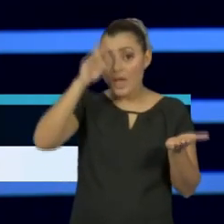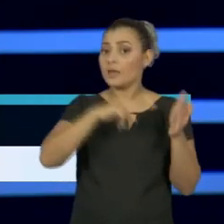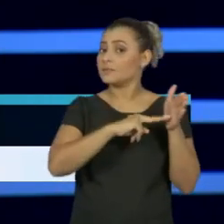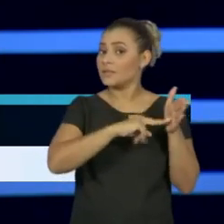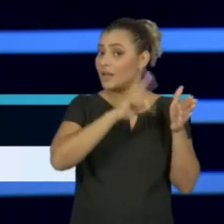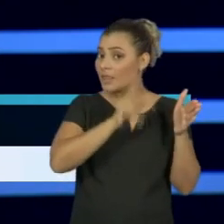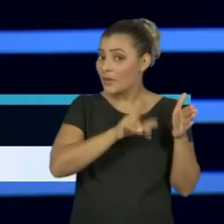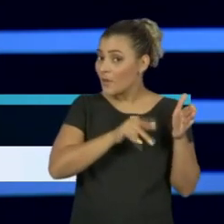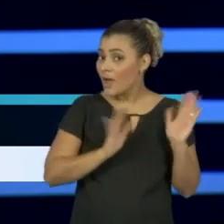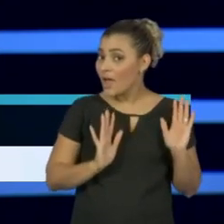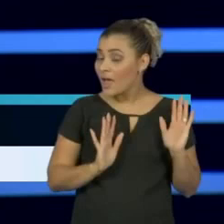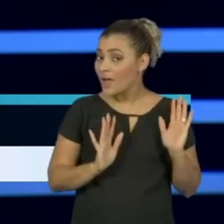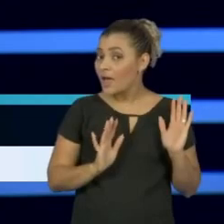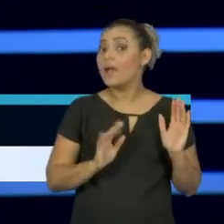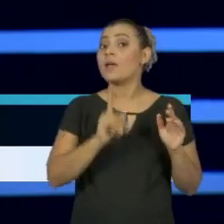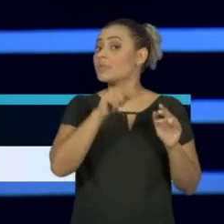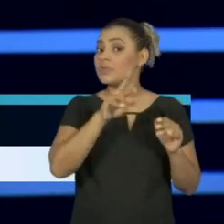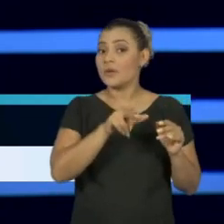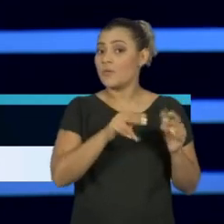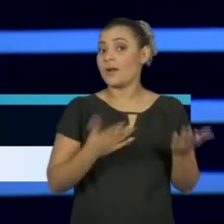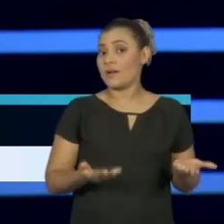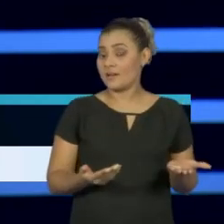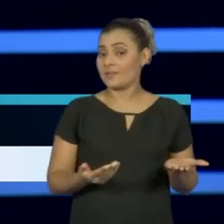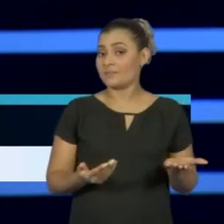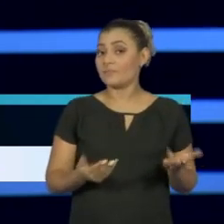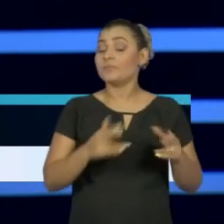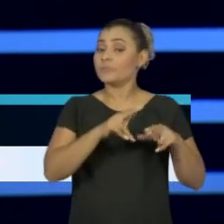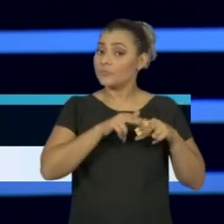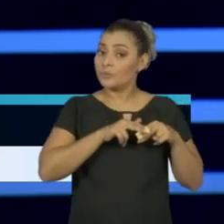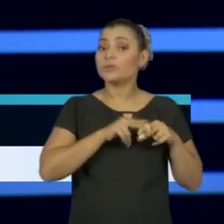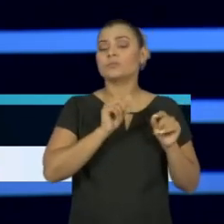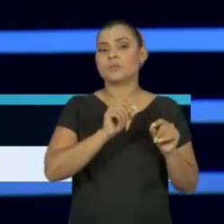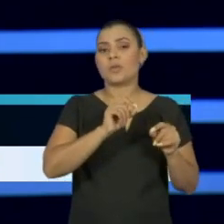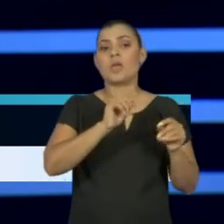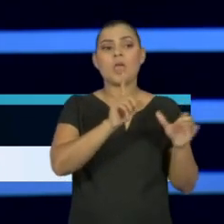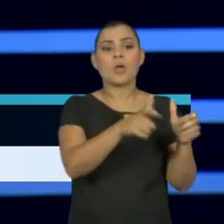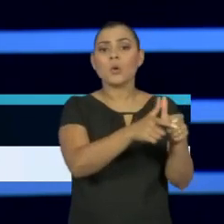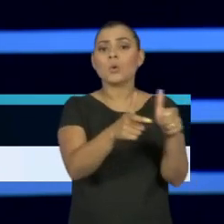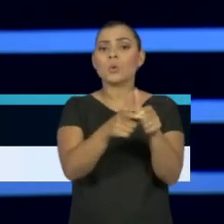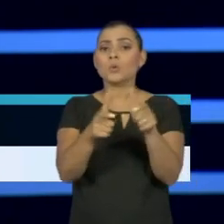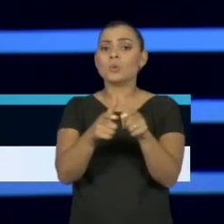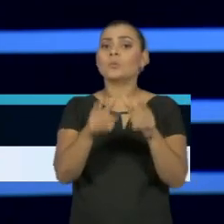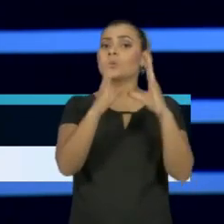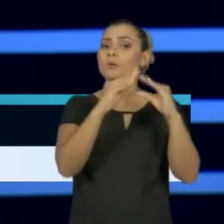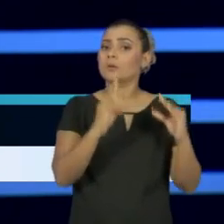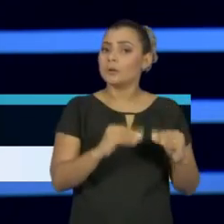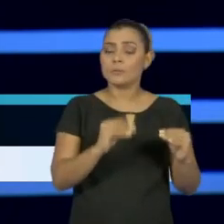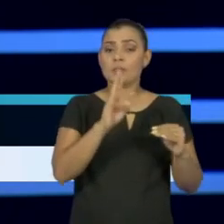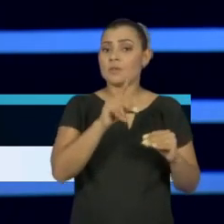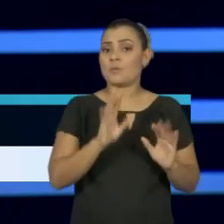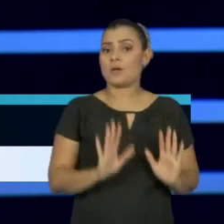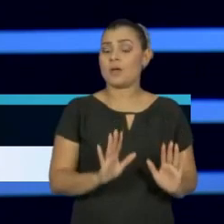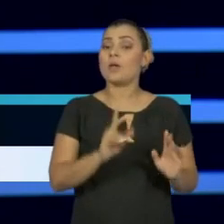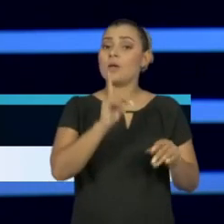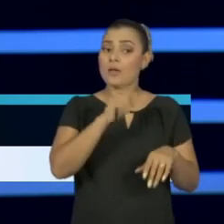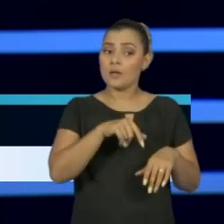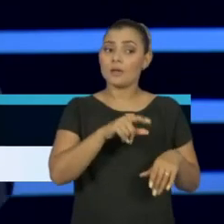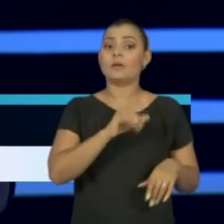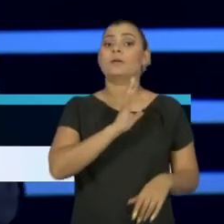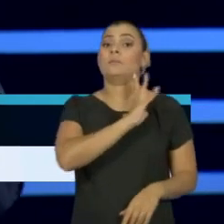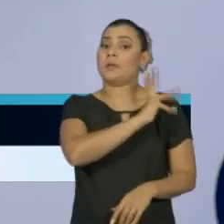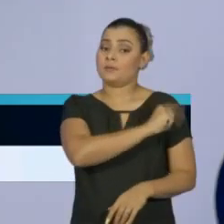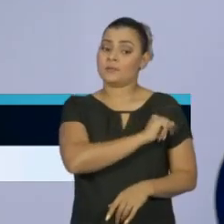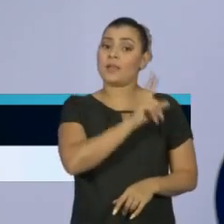Irã não é a Palestina, o Irã não são grupos, não é a Líbia. O Irã é um país gigante, estruturado,